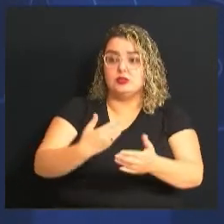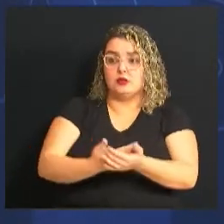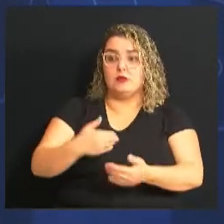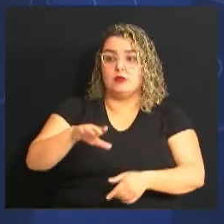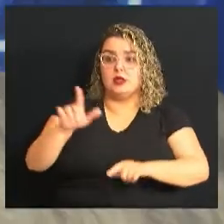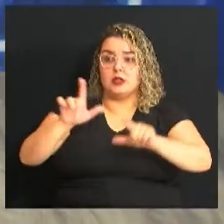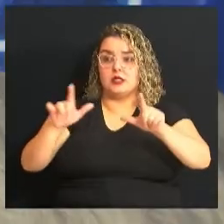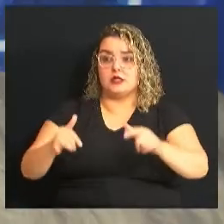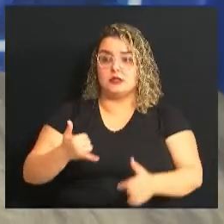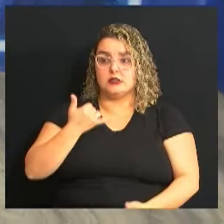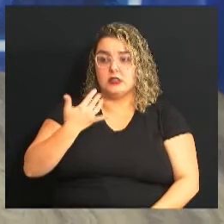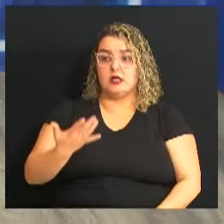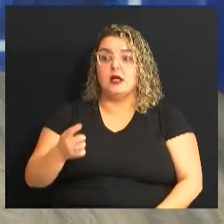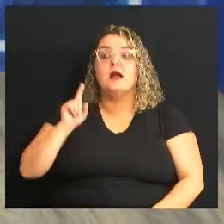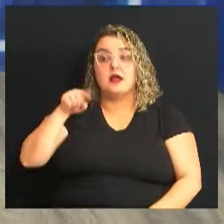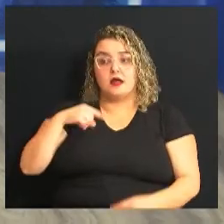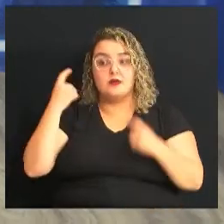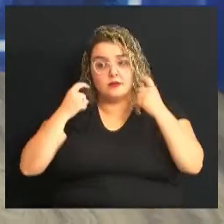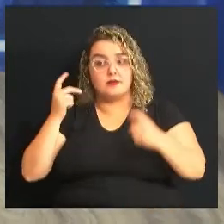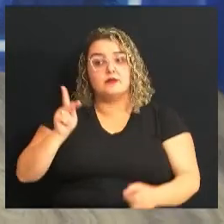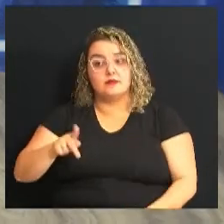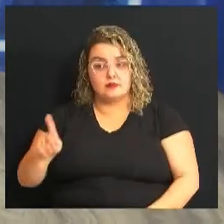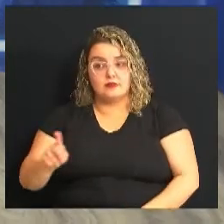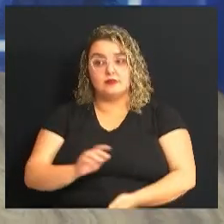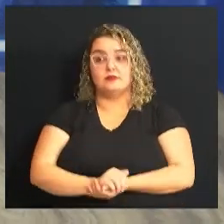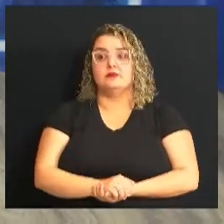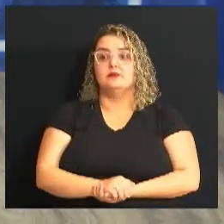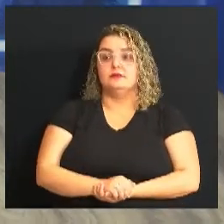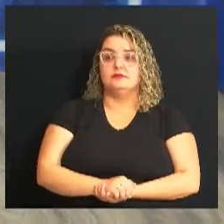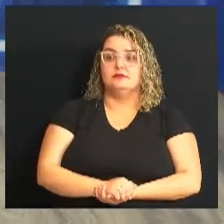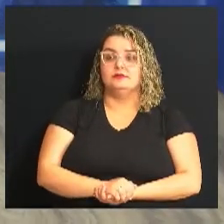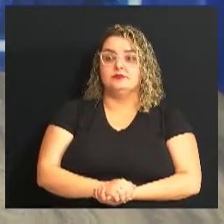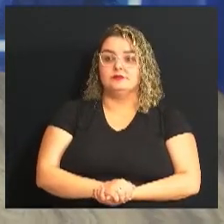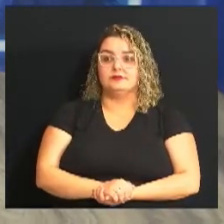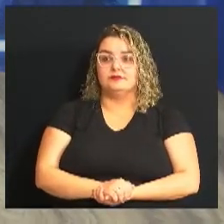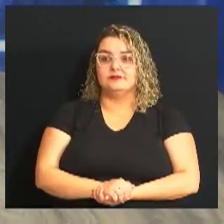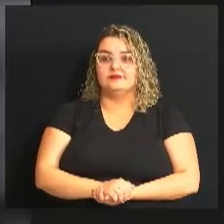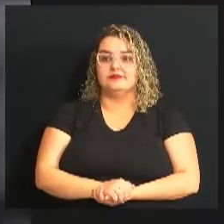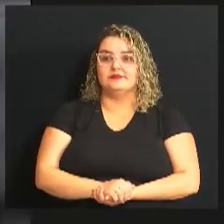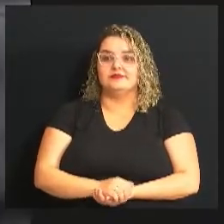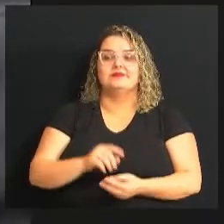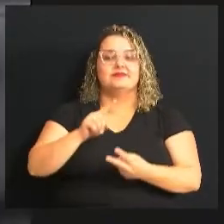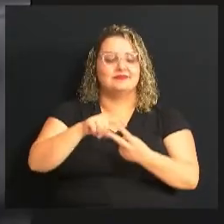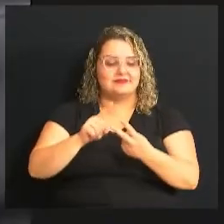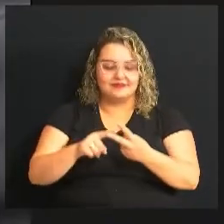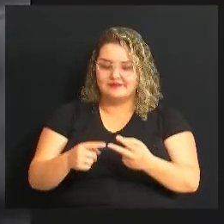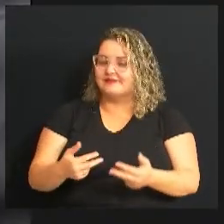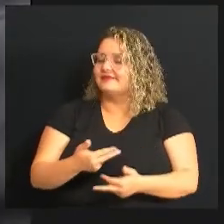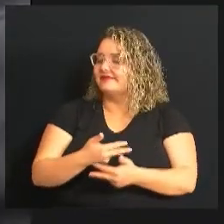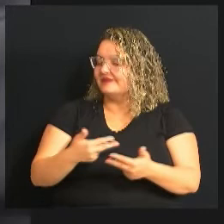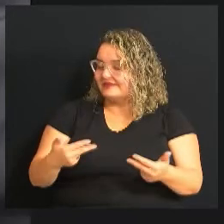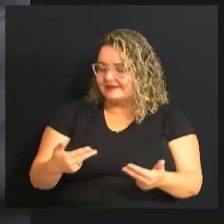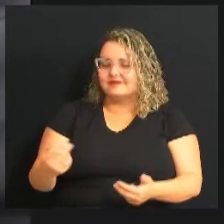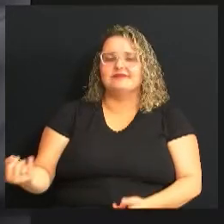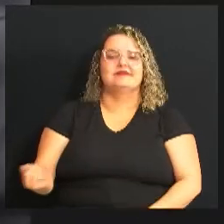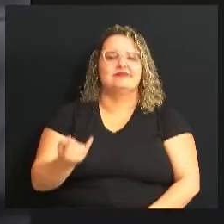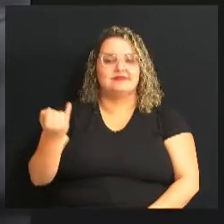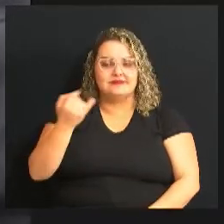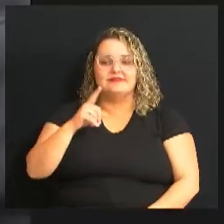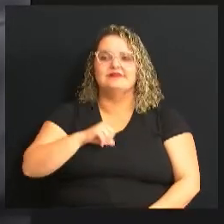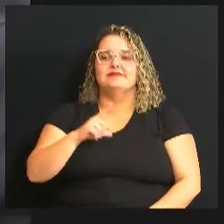uma preocupação também dos educadores? Opa, 2 questões extremamente importantes. Nós vamos ter,